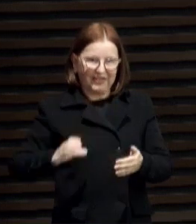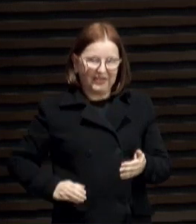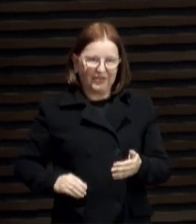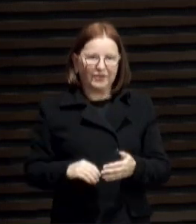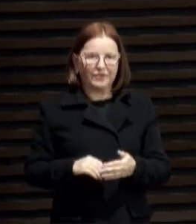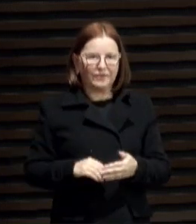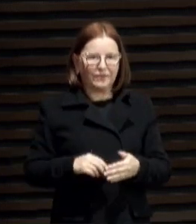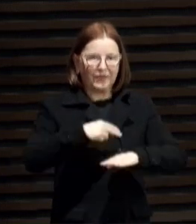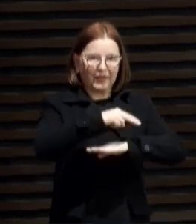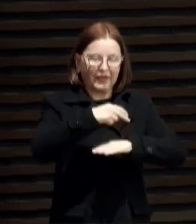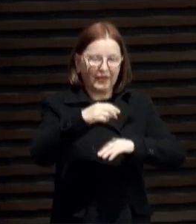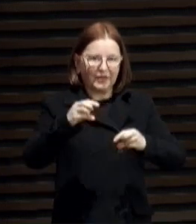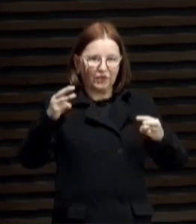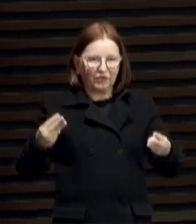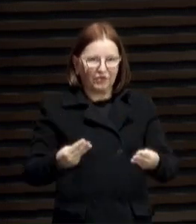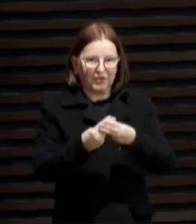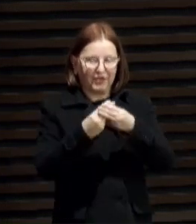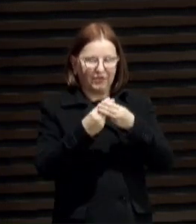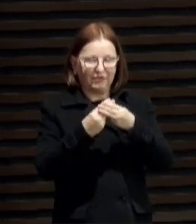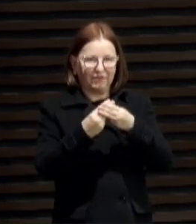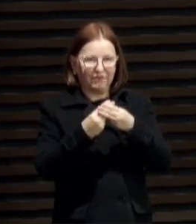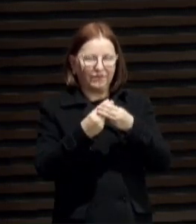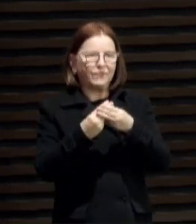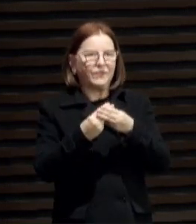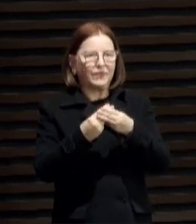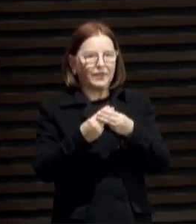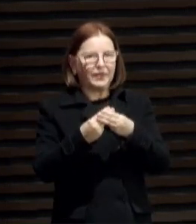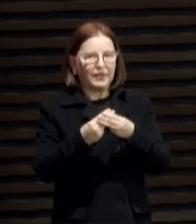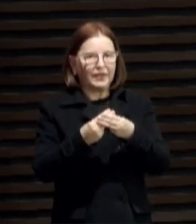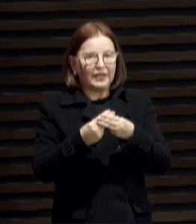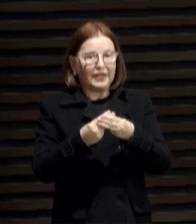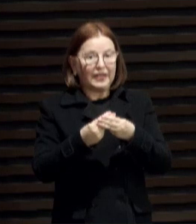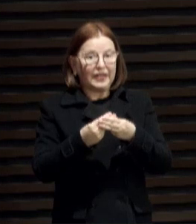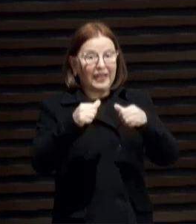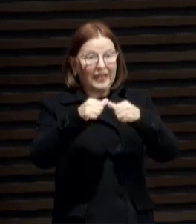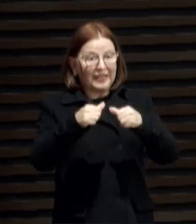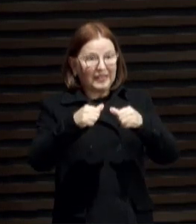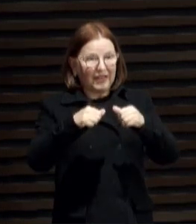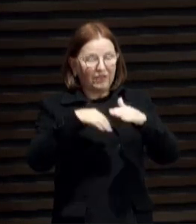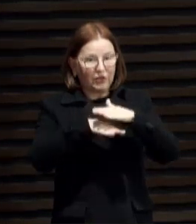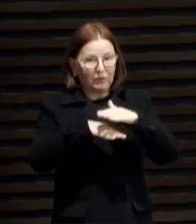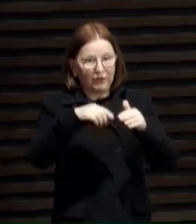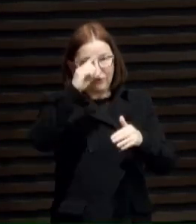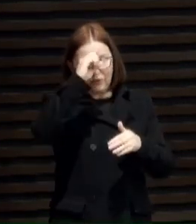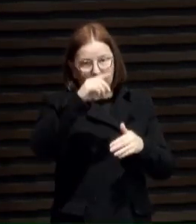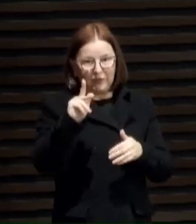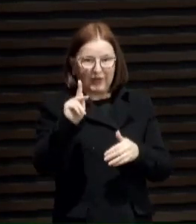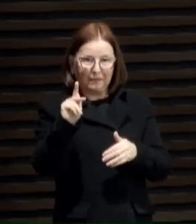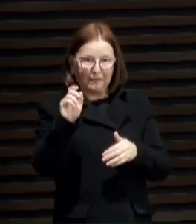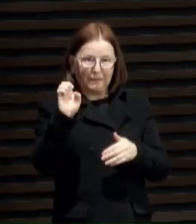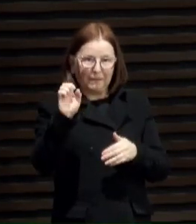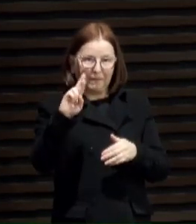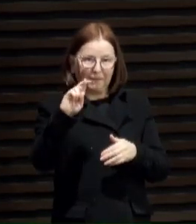nação judaica ainda se encontrava nesse tempo sob o domínio da Pérsia. O templo estava